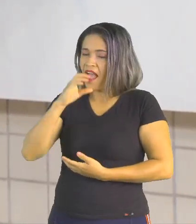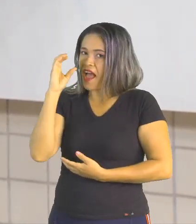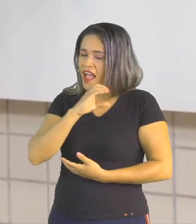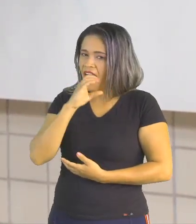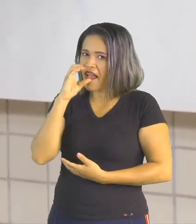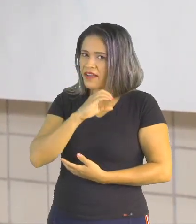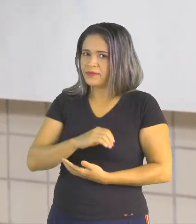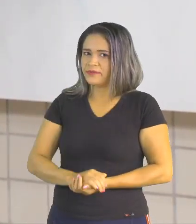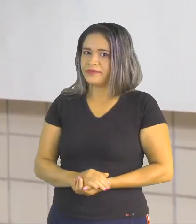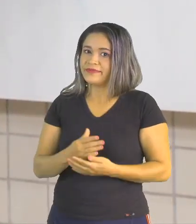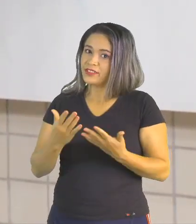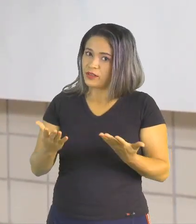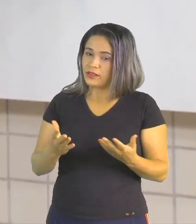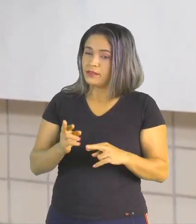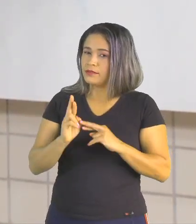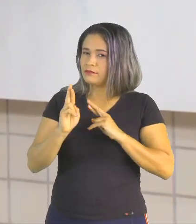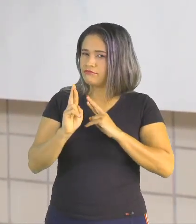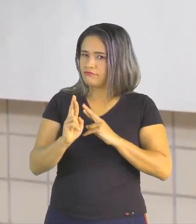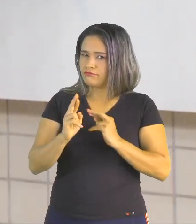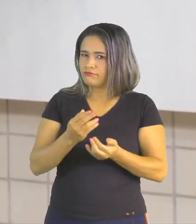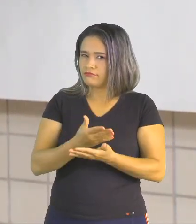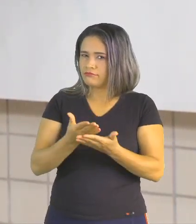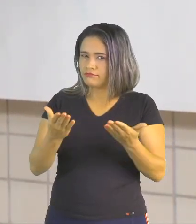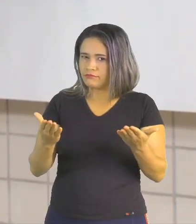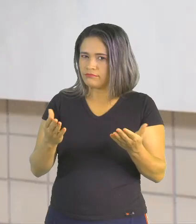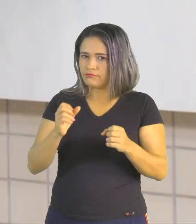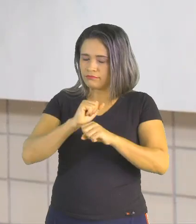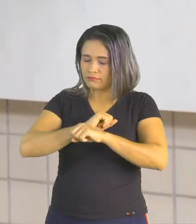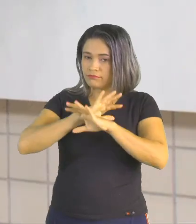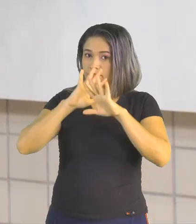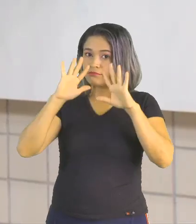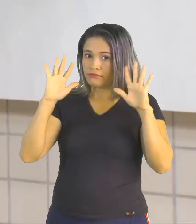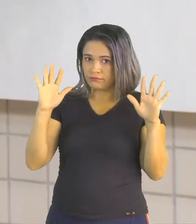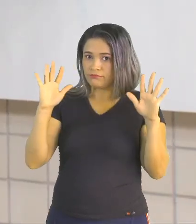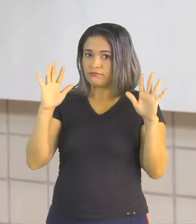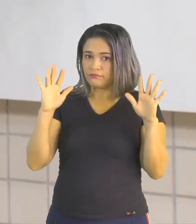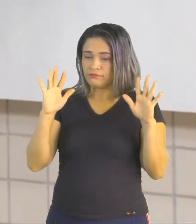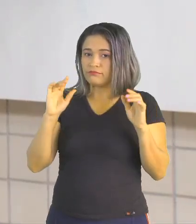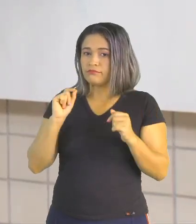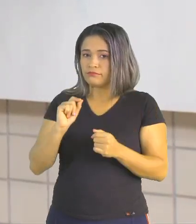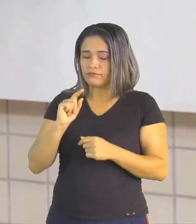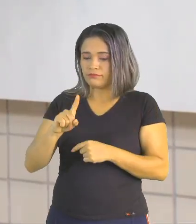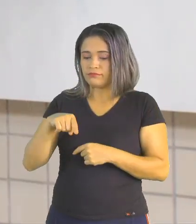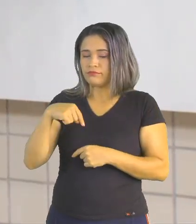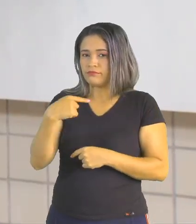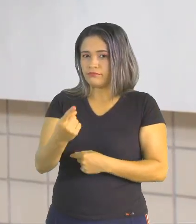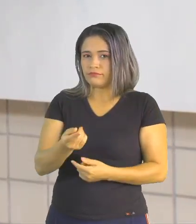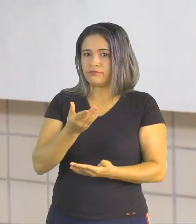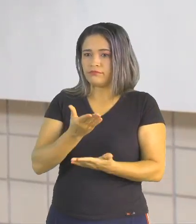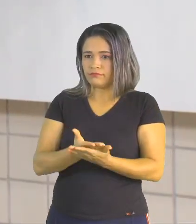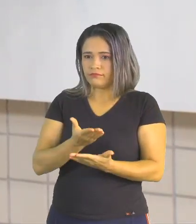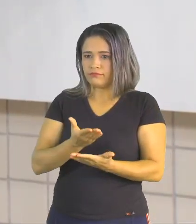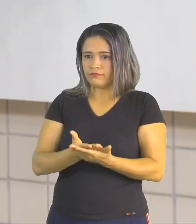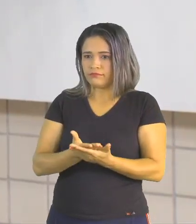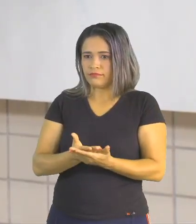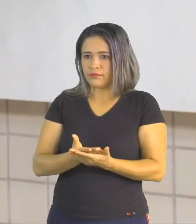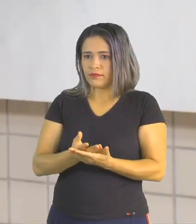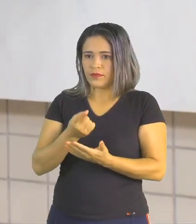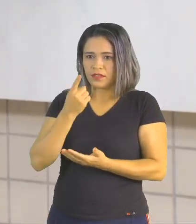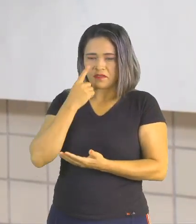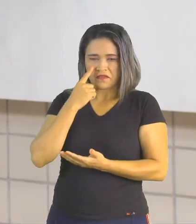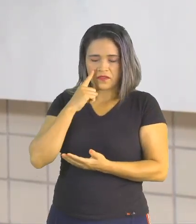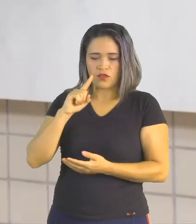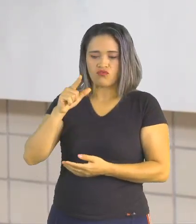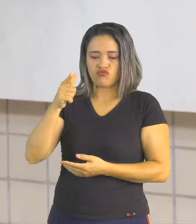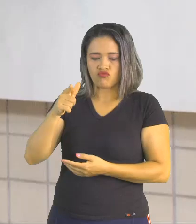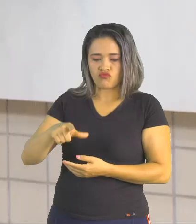rápido. Turma, eu espero que vocês tenham compreendido e que na próxima aula a gente possa ver mais questões